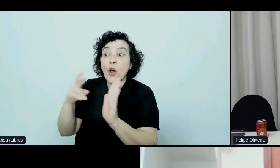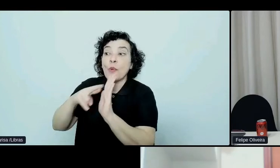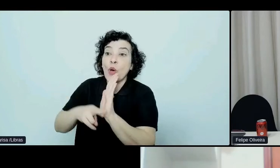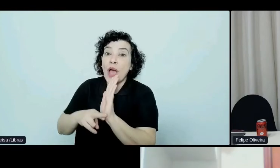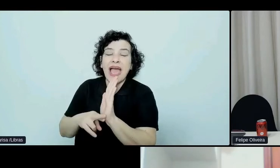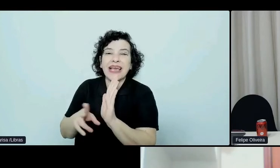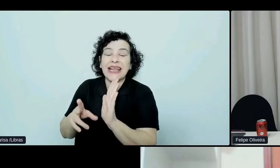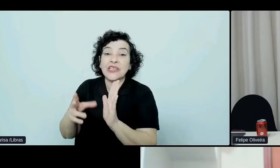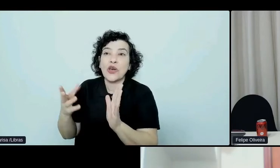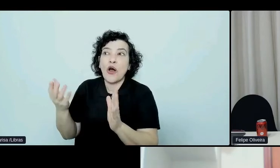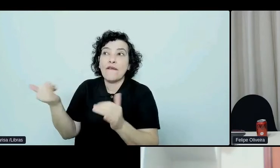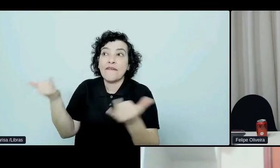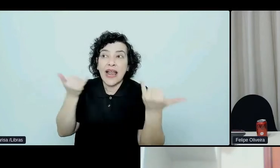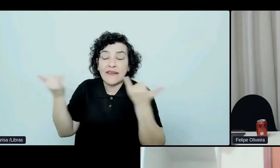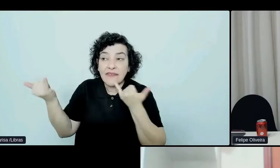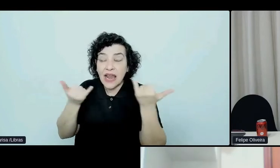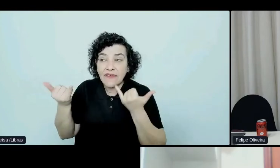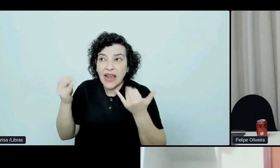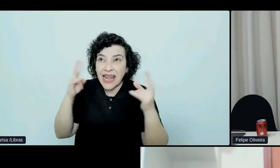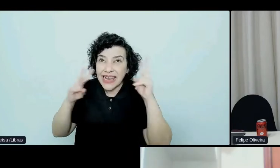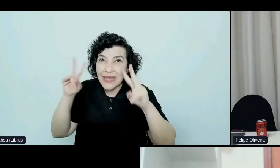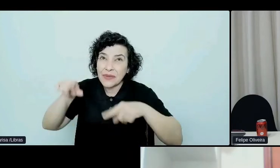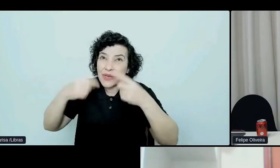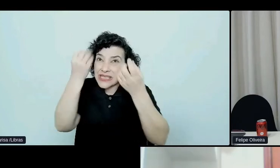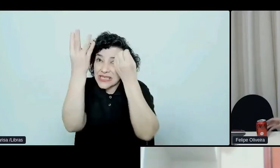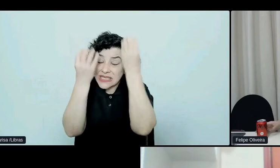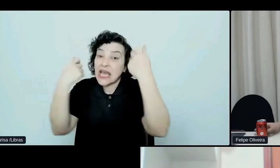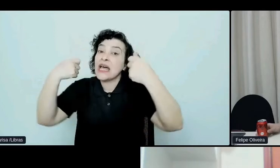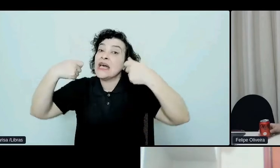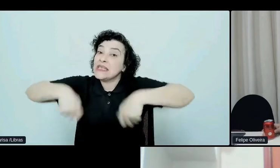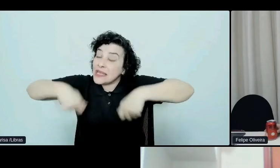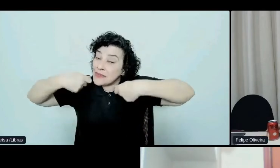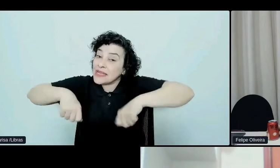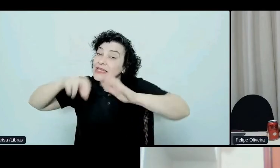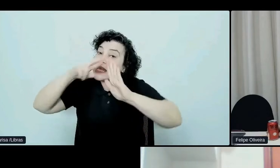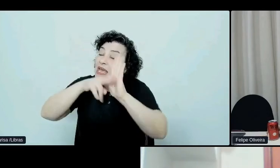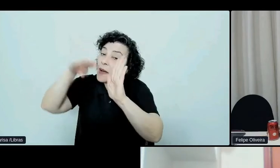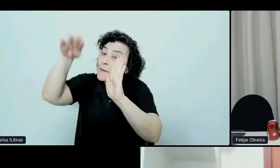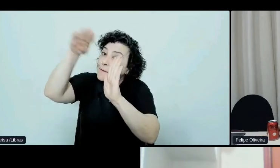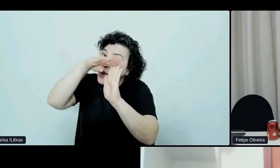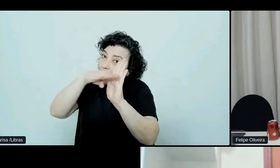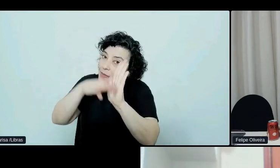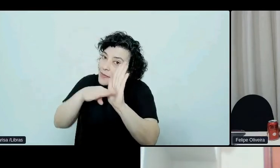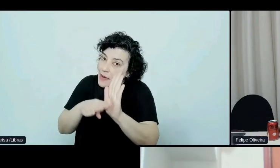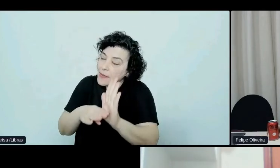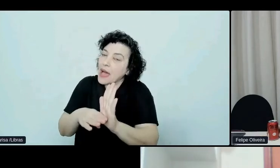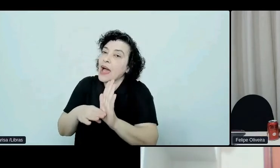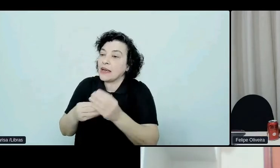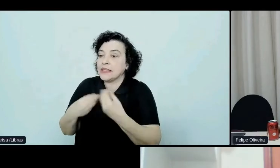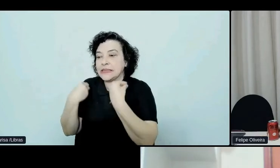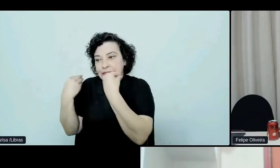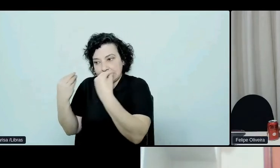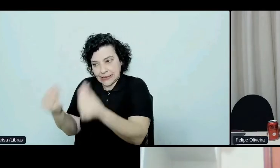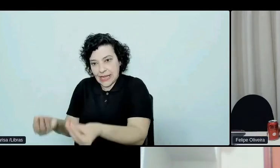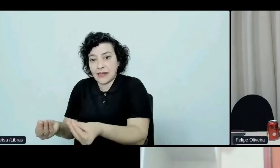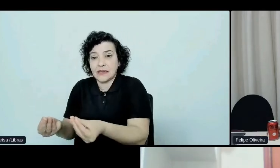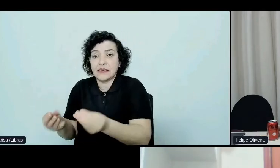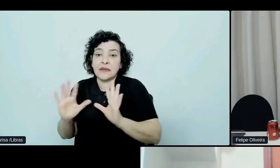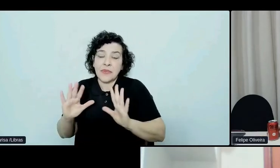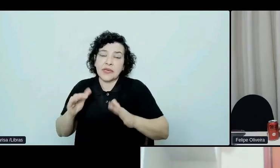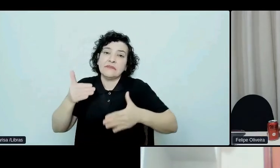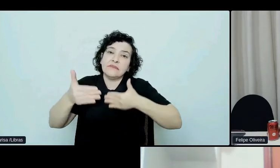mesinhas com 30 pessoas e está tudo certo. Tem pessoas que conseguem trabalhar assim, mas que precisam de todas as instruções por escrito. Porque se você